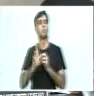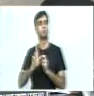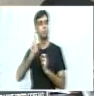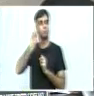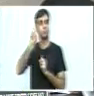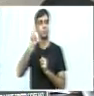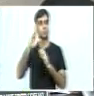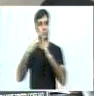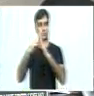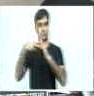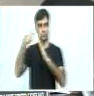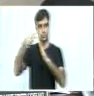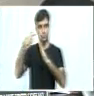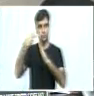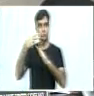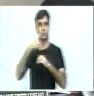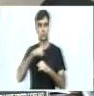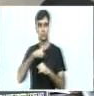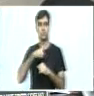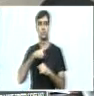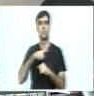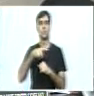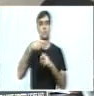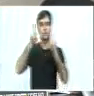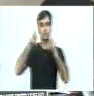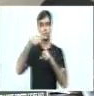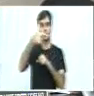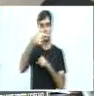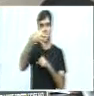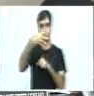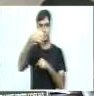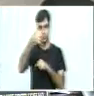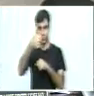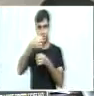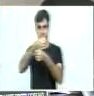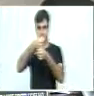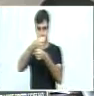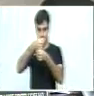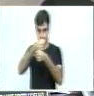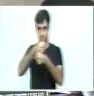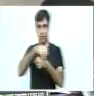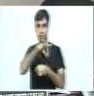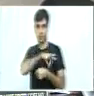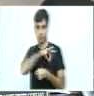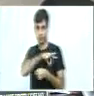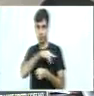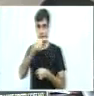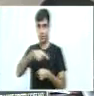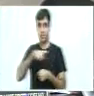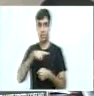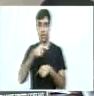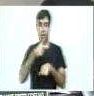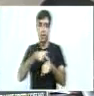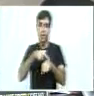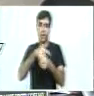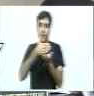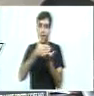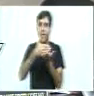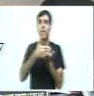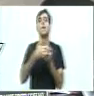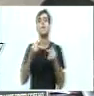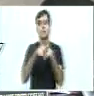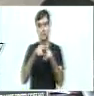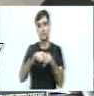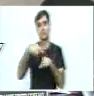legislativa nos 241 anos da Polícia Militar, um evento que começa agora também